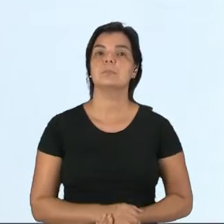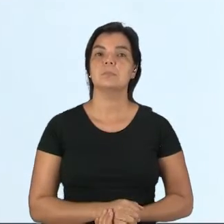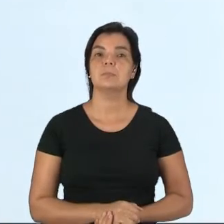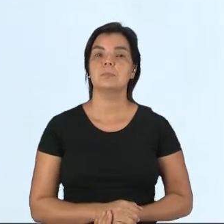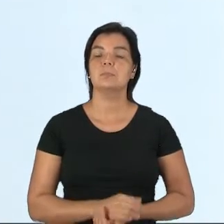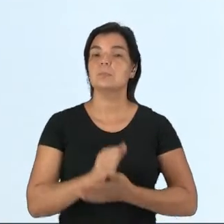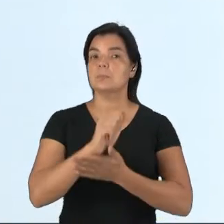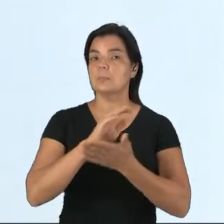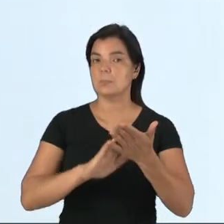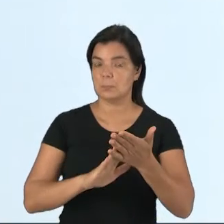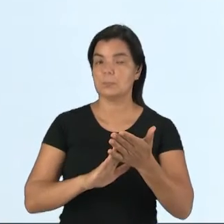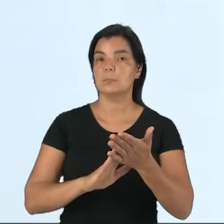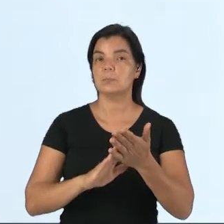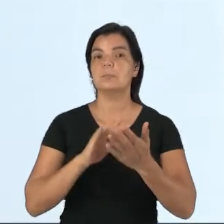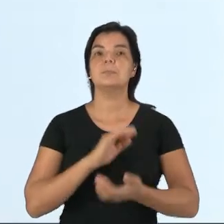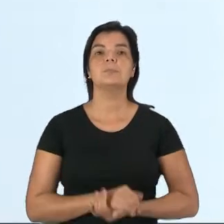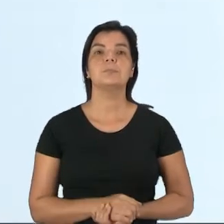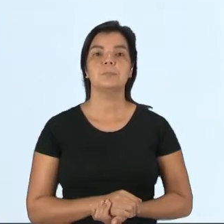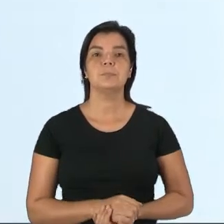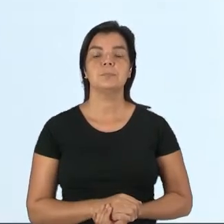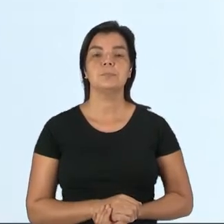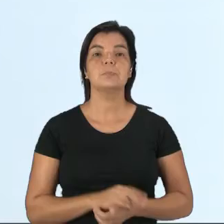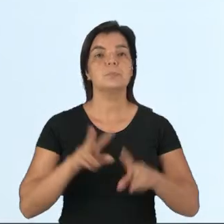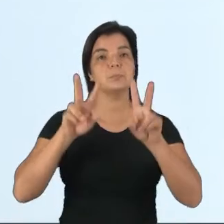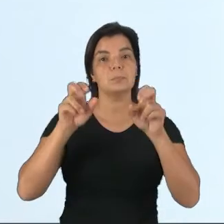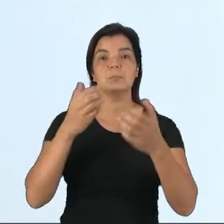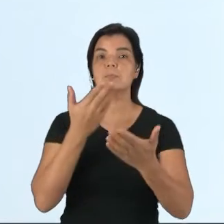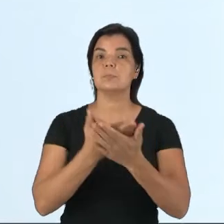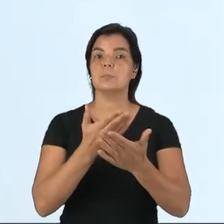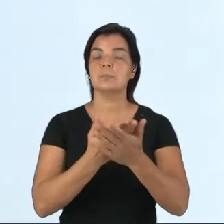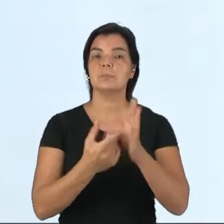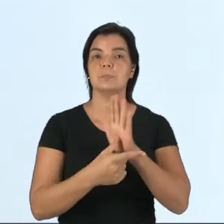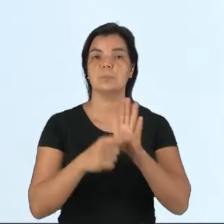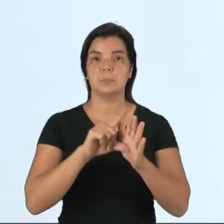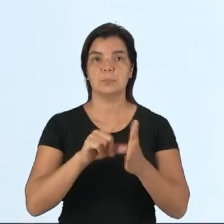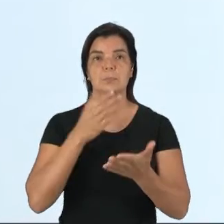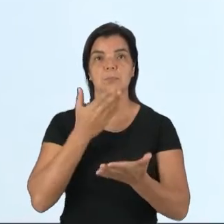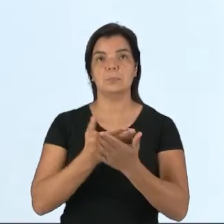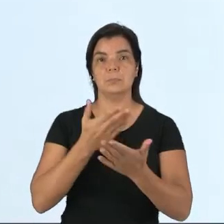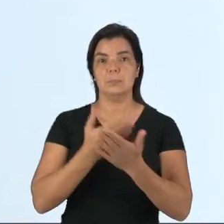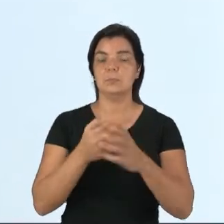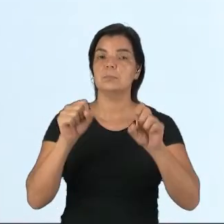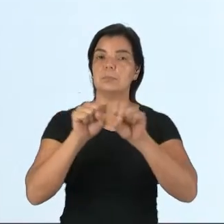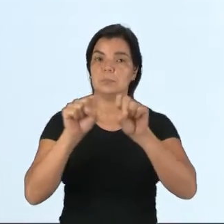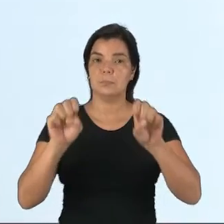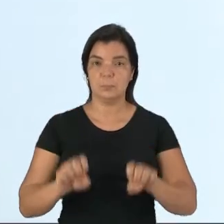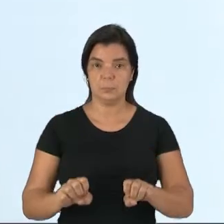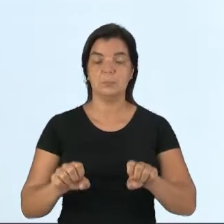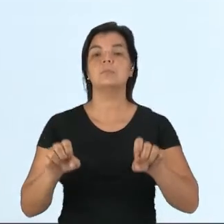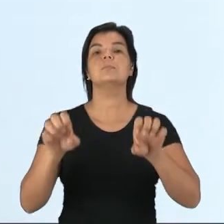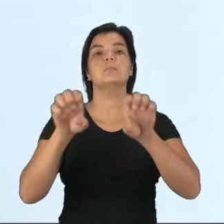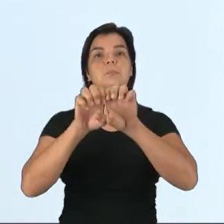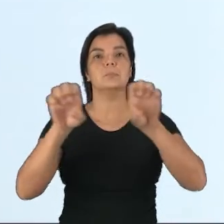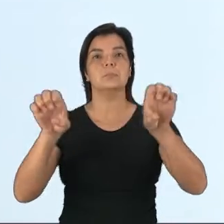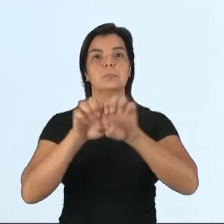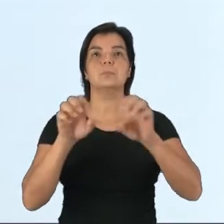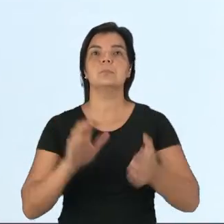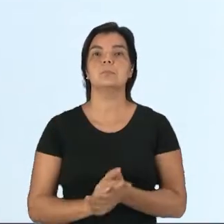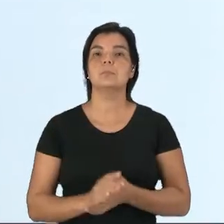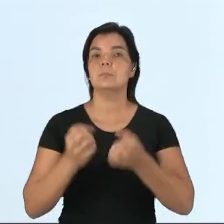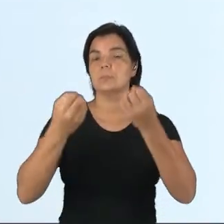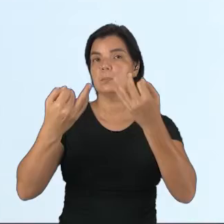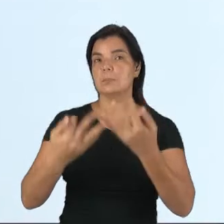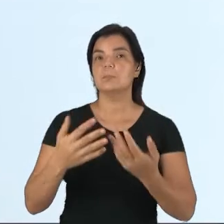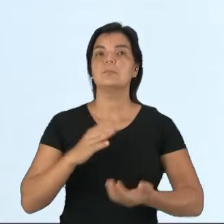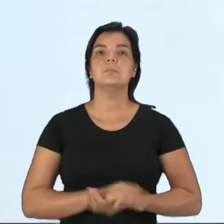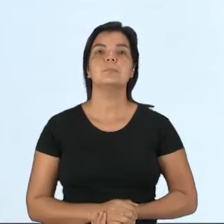hoje aplicações de resoluções dos assuntos anteriores. Nós estudamos que era um sistema de equação, nós vimos a definição de